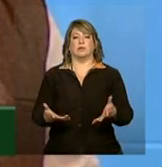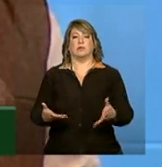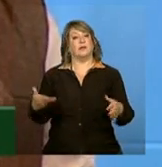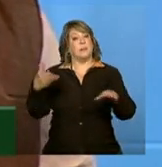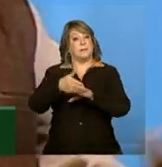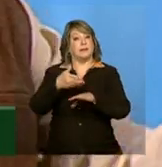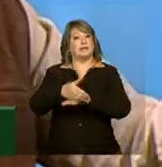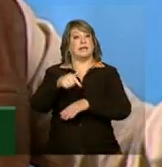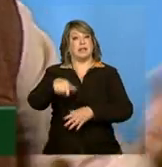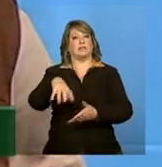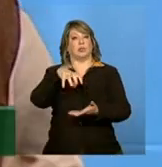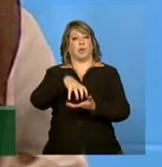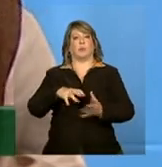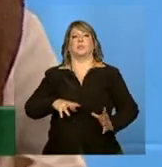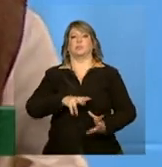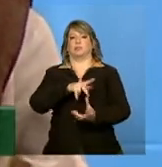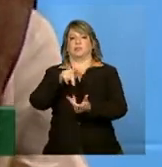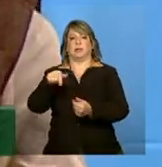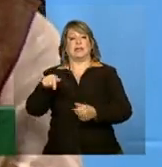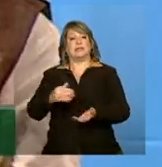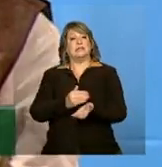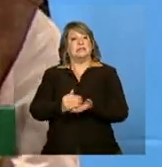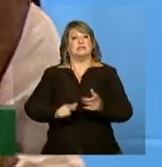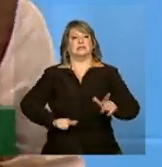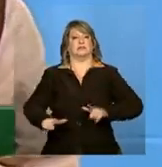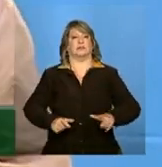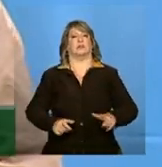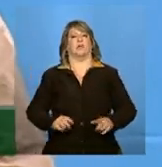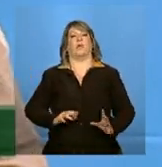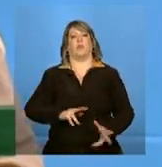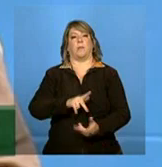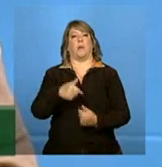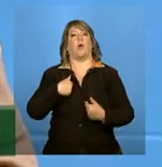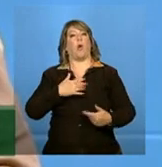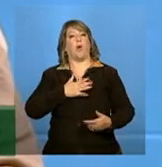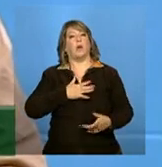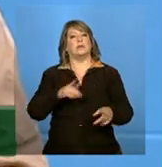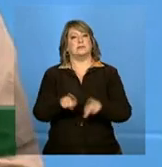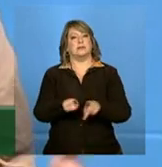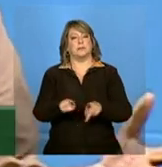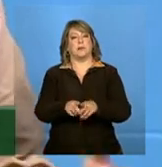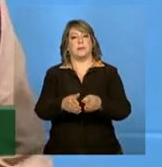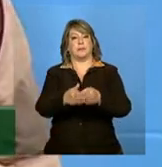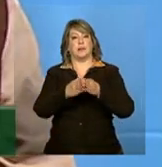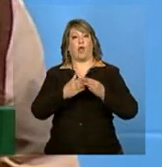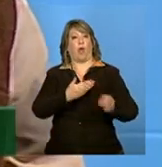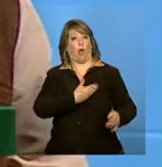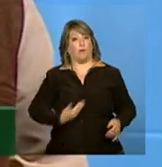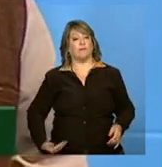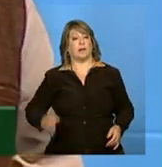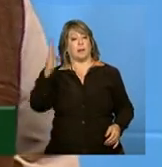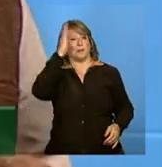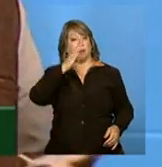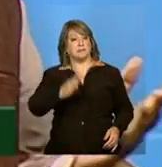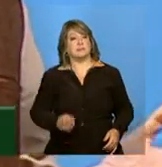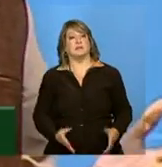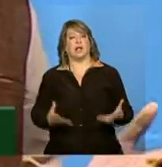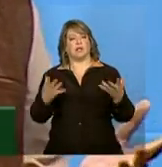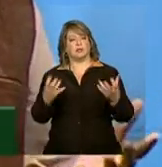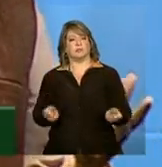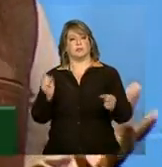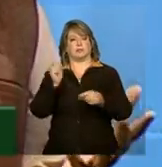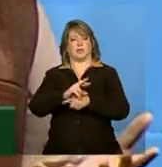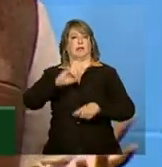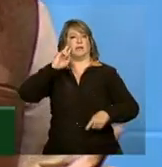participar desse movimento global, dessa iniciativa global? Gostaria também de pedir que o governo brasileiro também assuma uma posição de liderança nesse